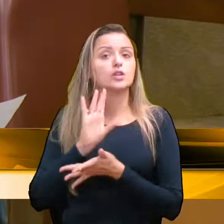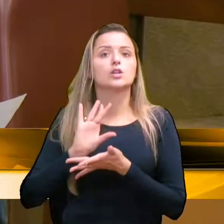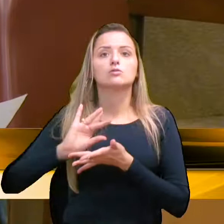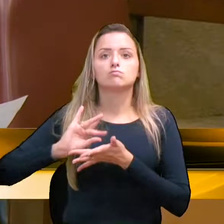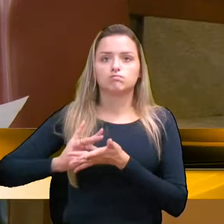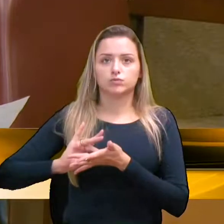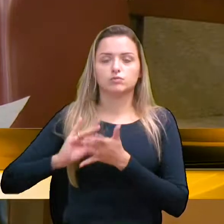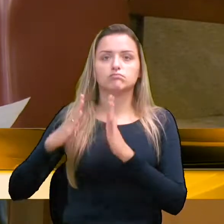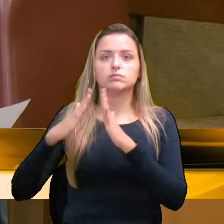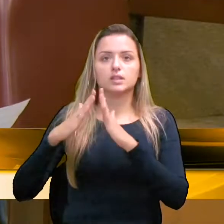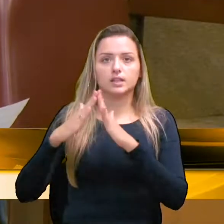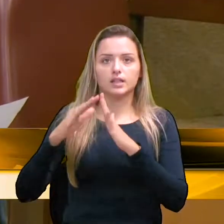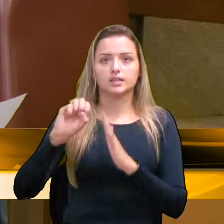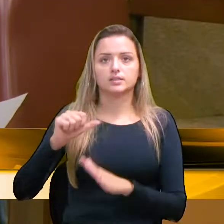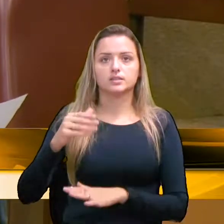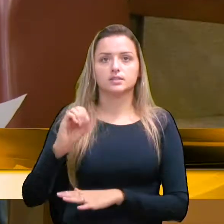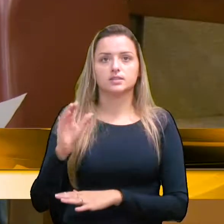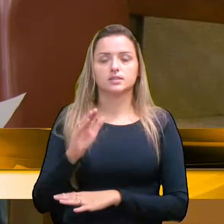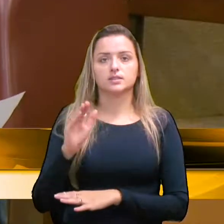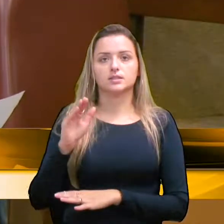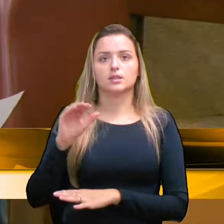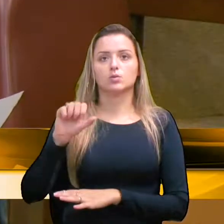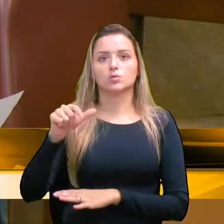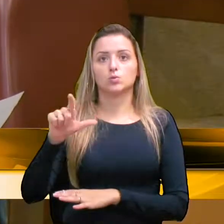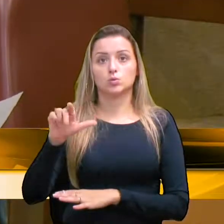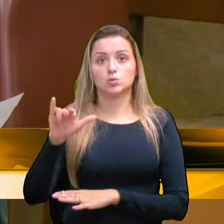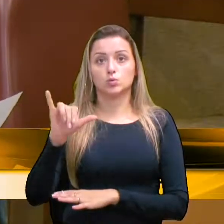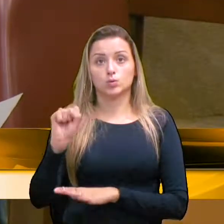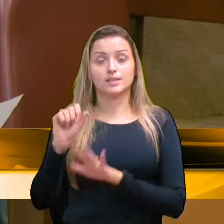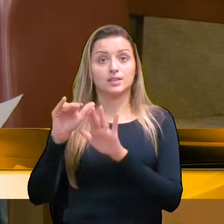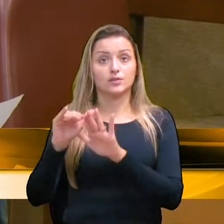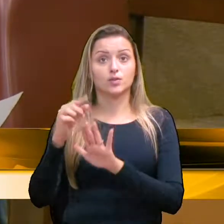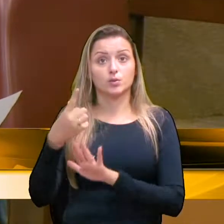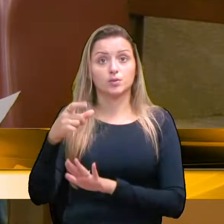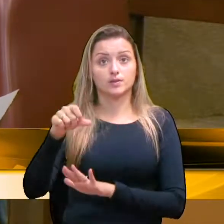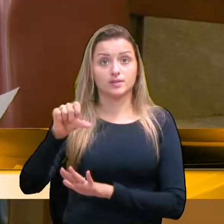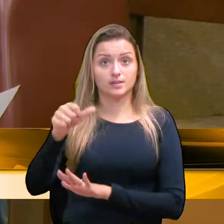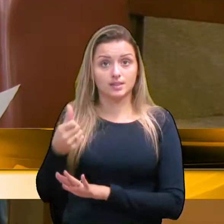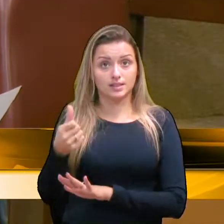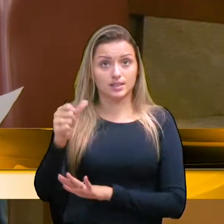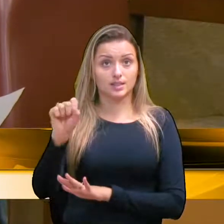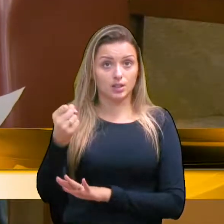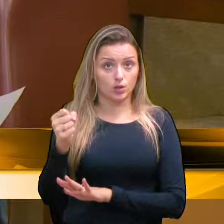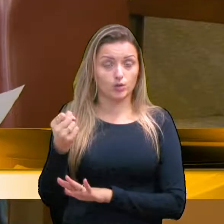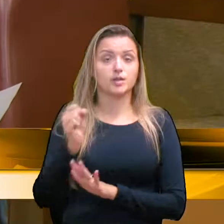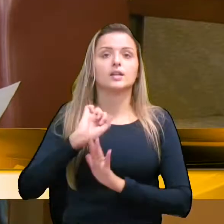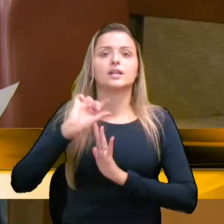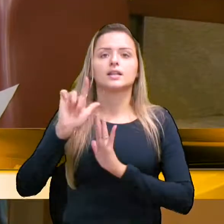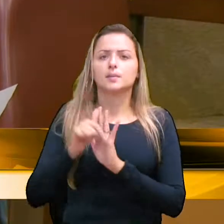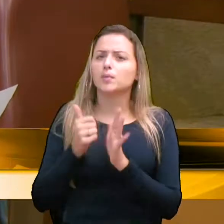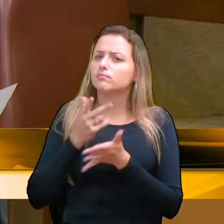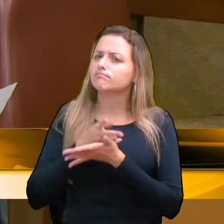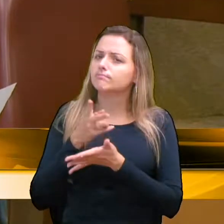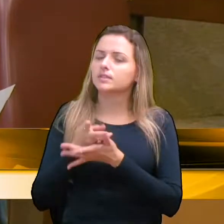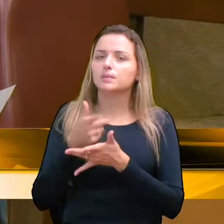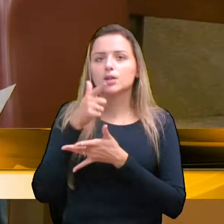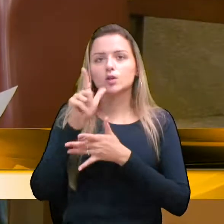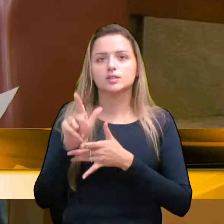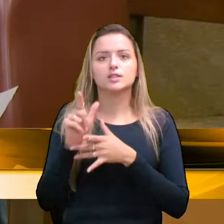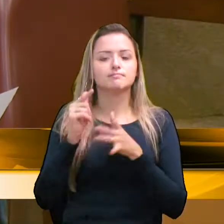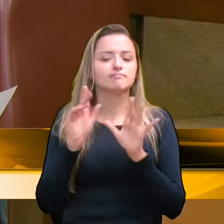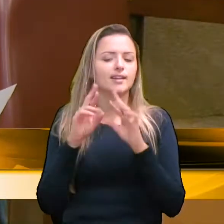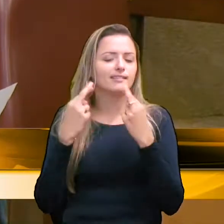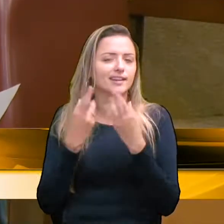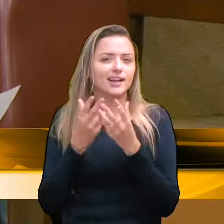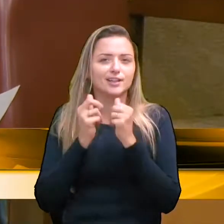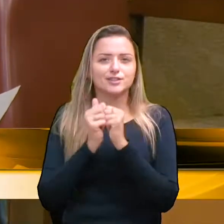moradia em São Luís da Sexta Légua, onde permaneceu até 1968. Nesta época, sempre que podia, se reunia com